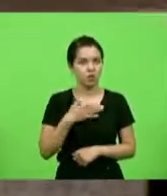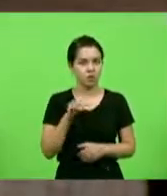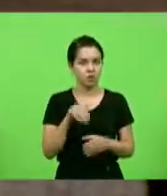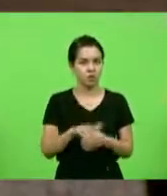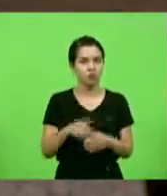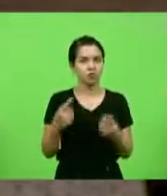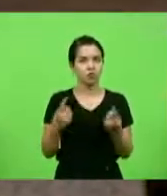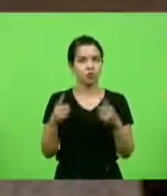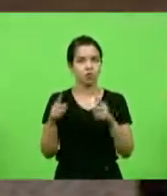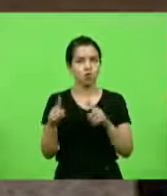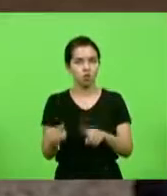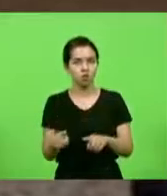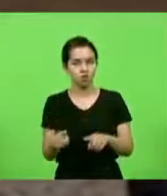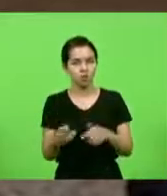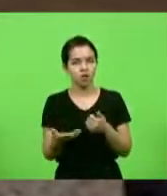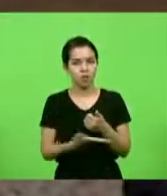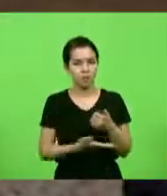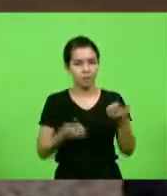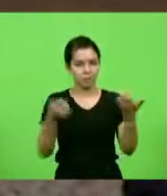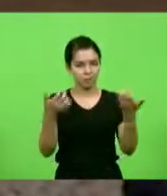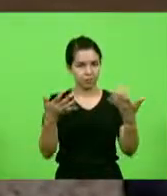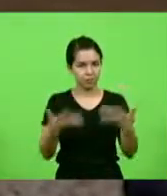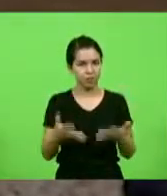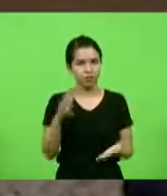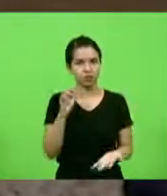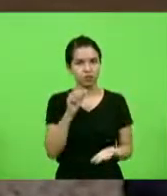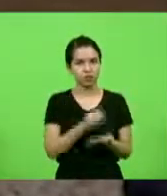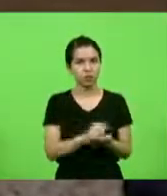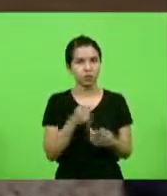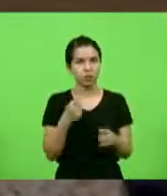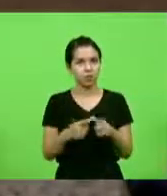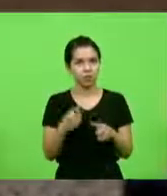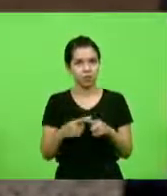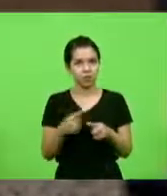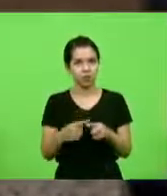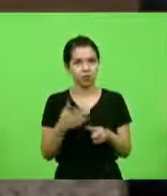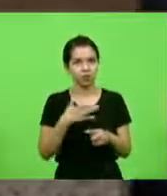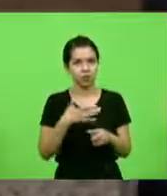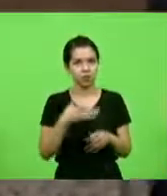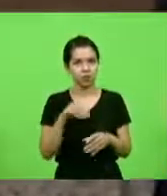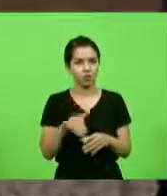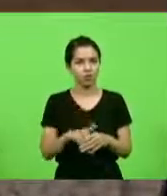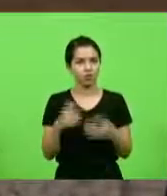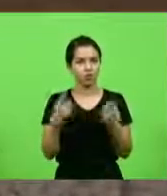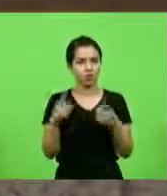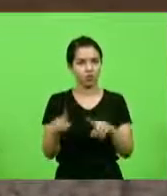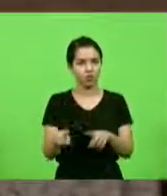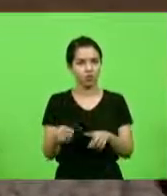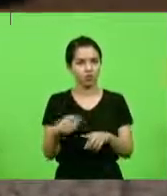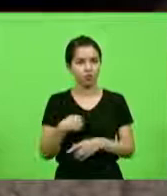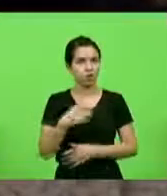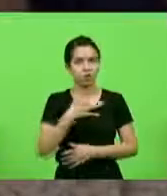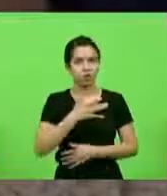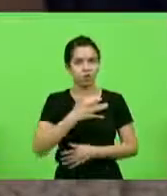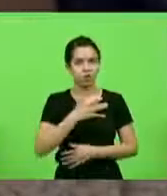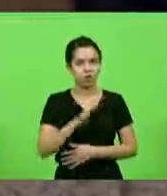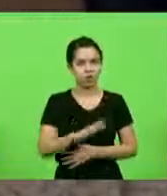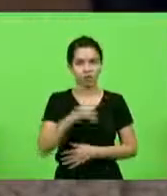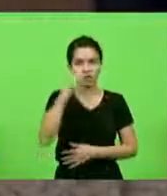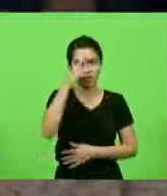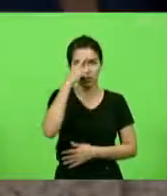contrário para que fique registrado o porquê do meu voto contrário. Eu não gosto dessa ideia, na verdade,